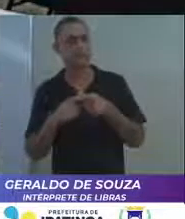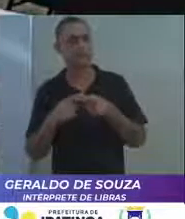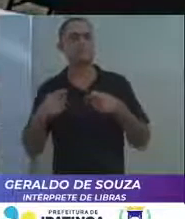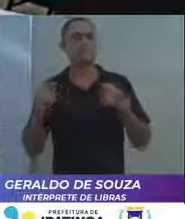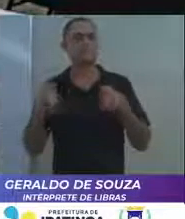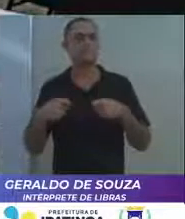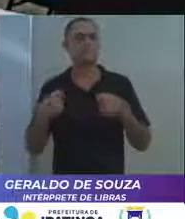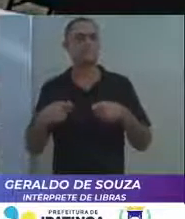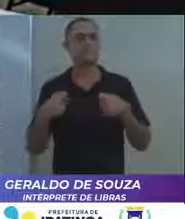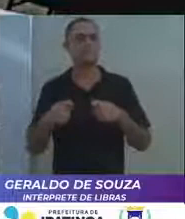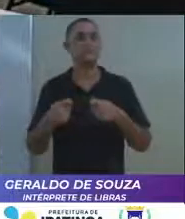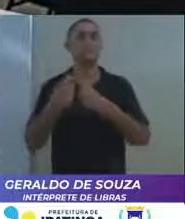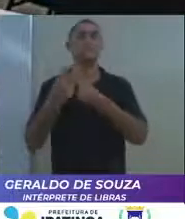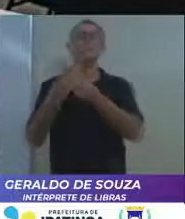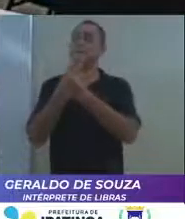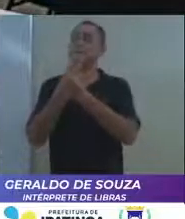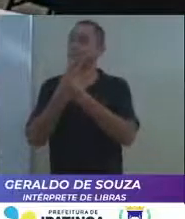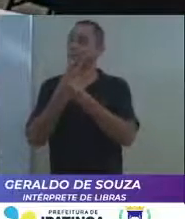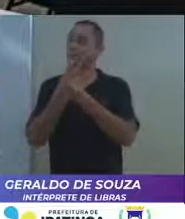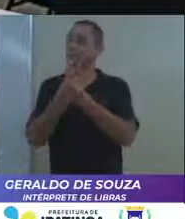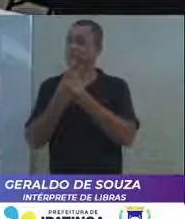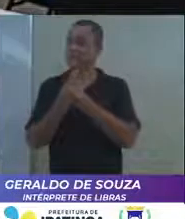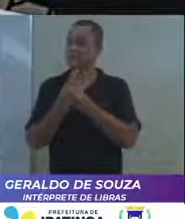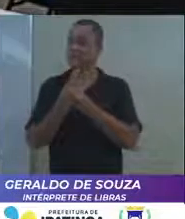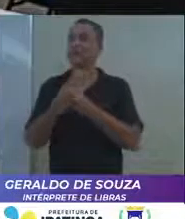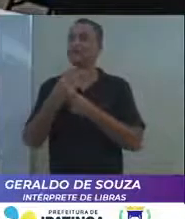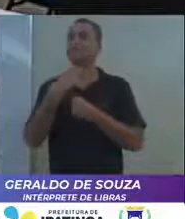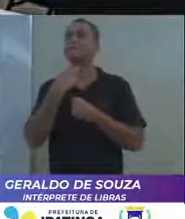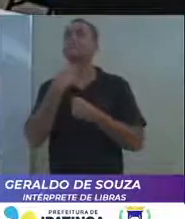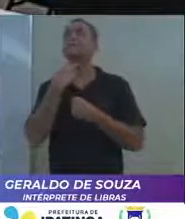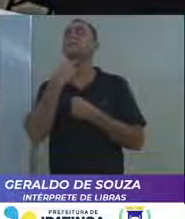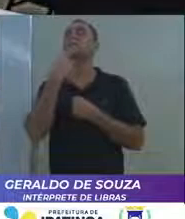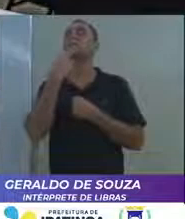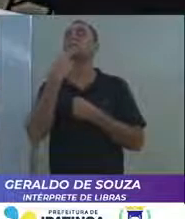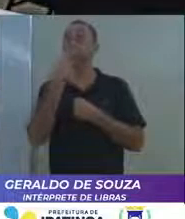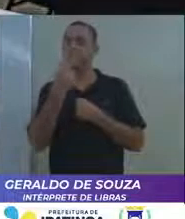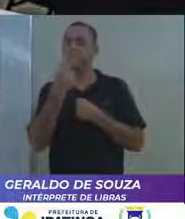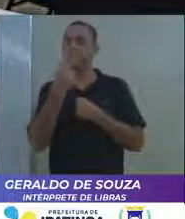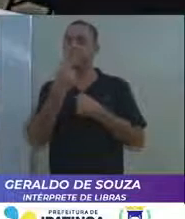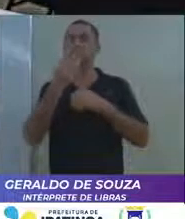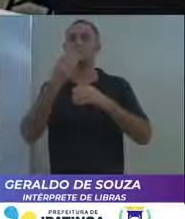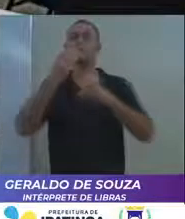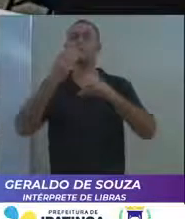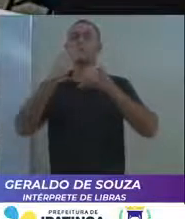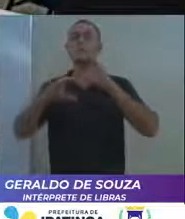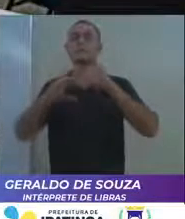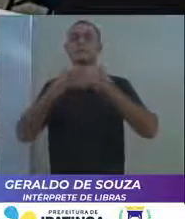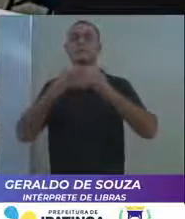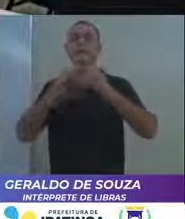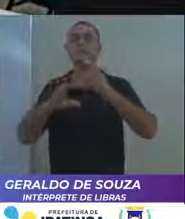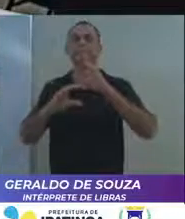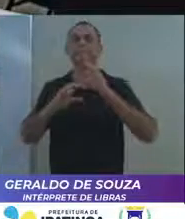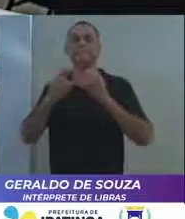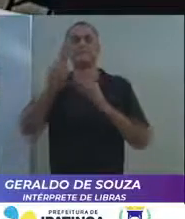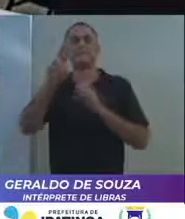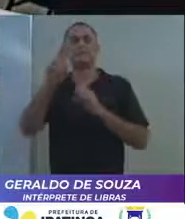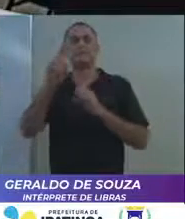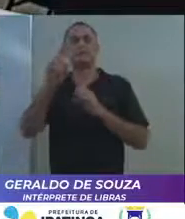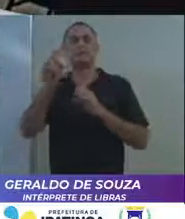precisa cuidar do nosso instrumento de trabalho, do nosso instrumento de comunicação, né? Então,